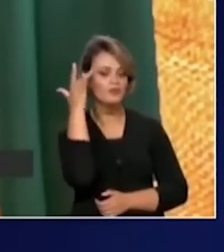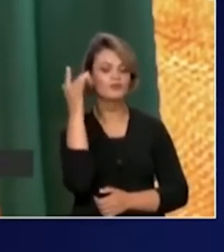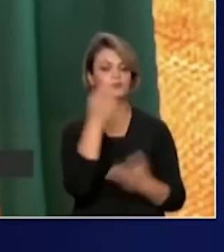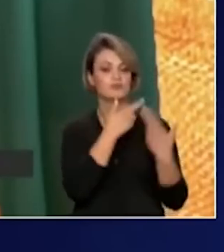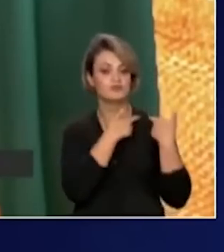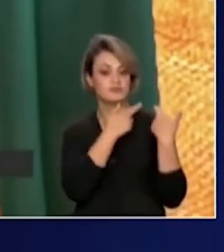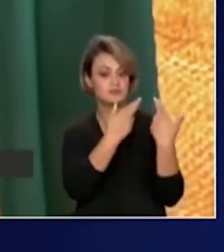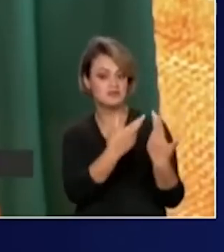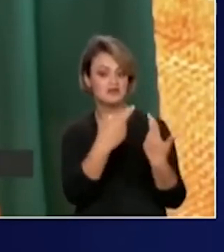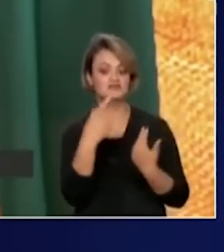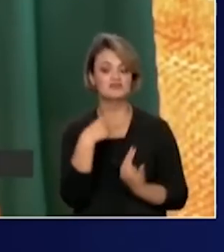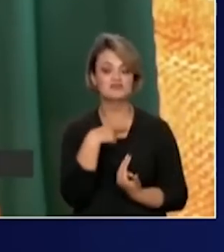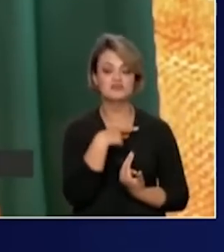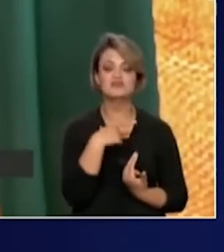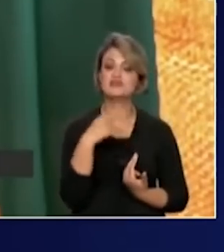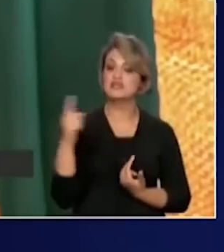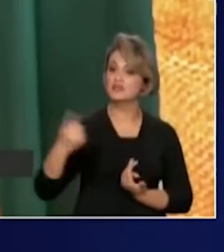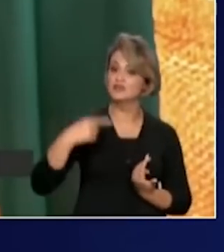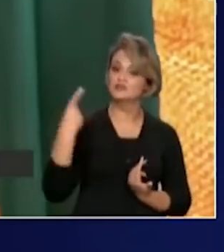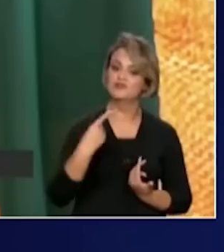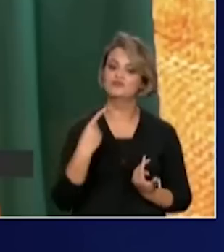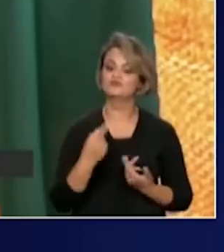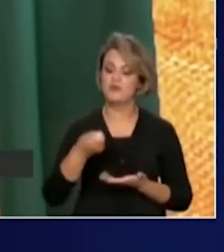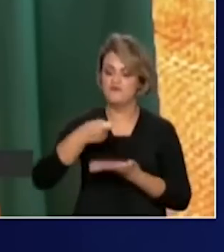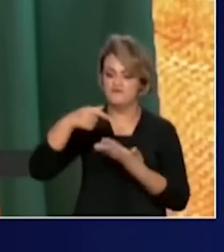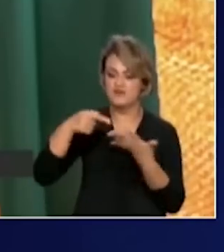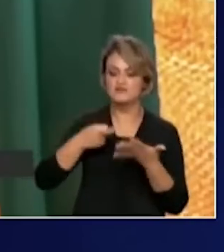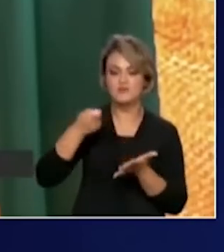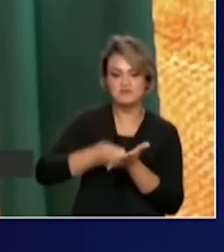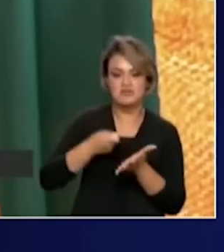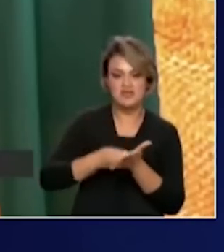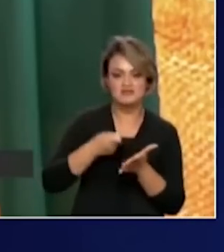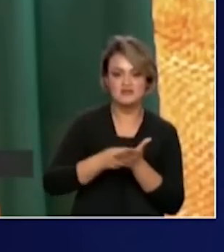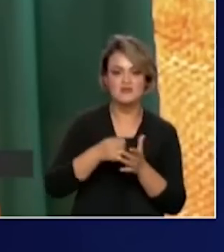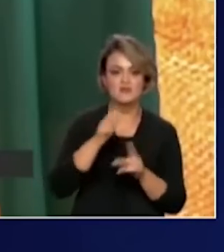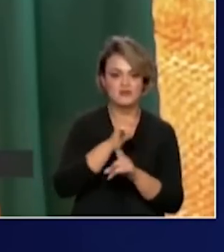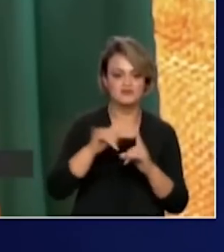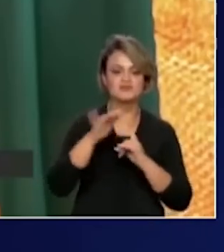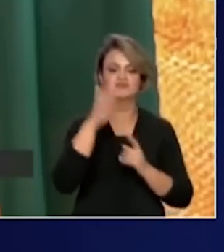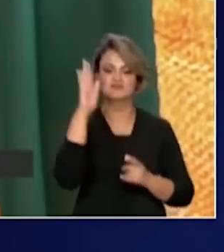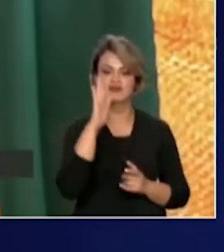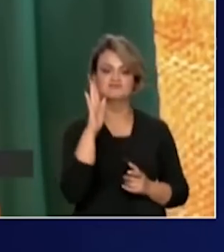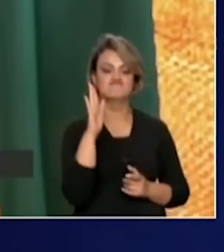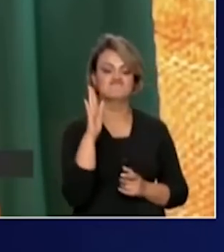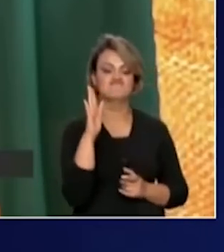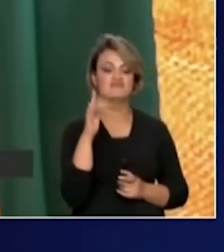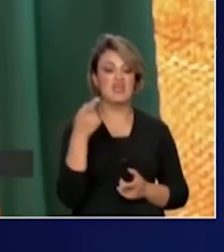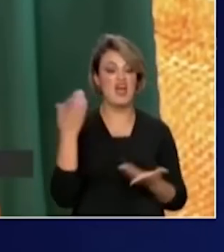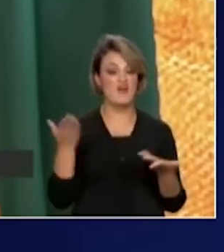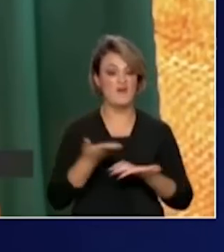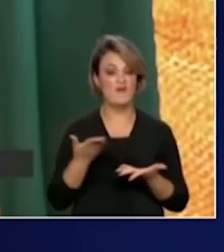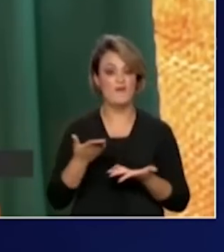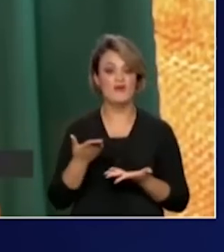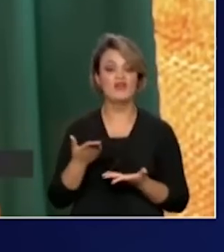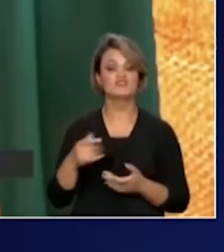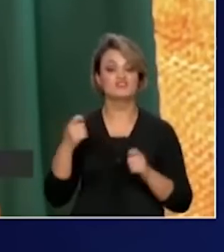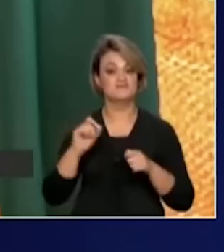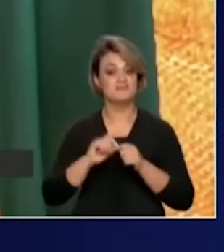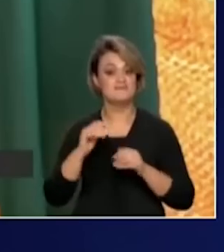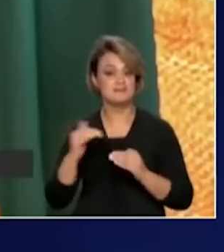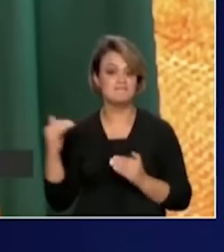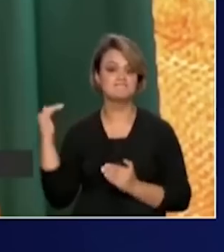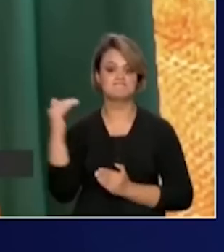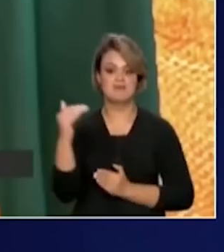mais responsável e com muito mais obrigações com a sociedade brasileira. Porque a gente agora tem que fazer